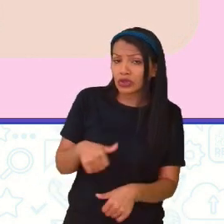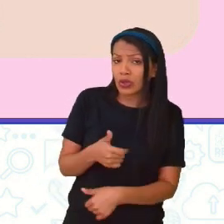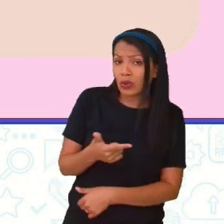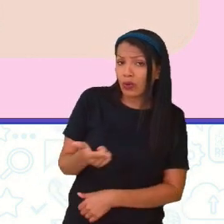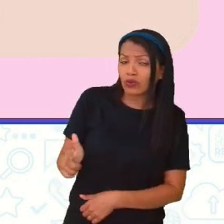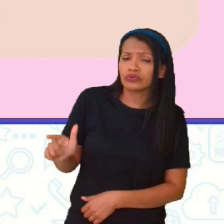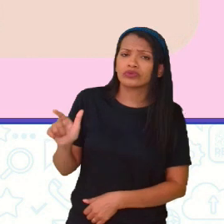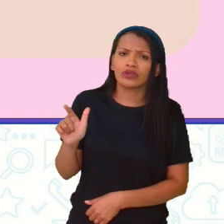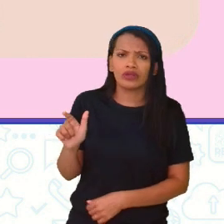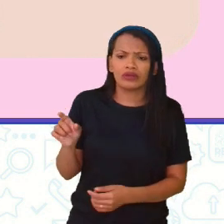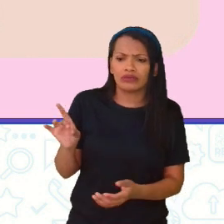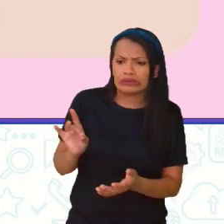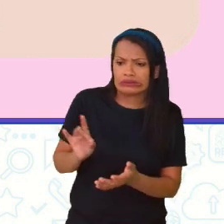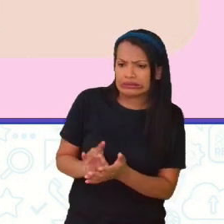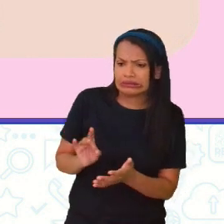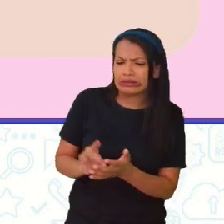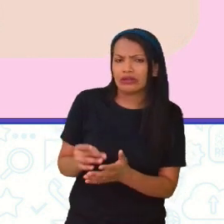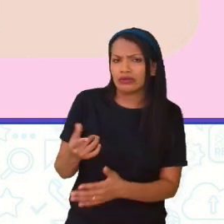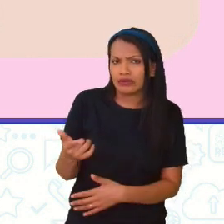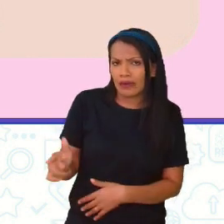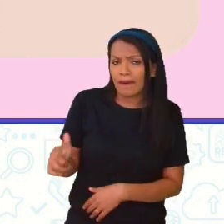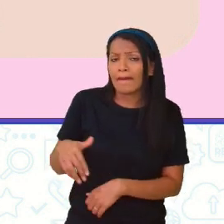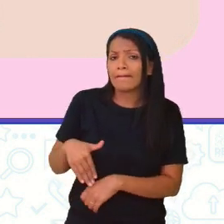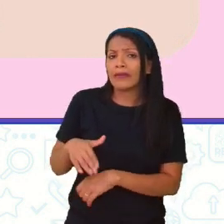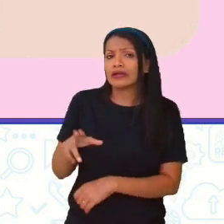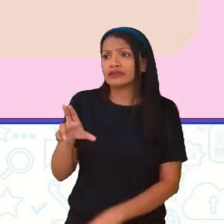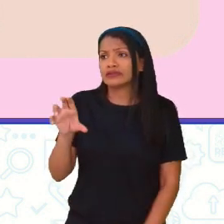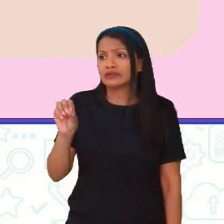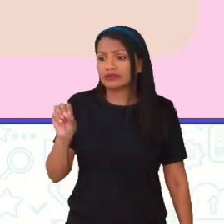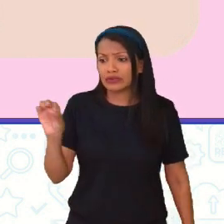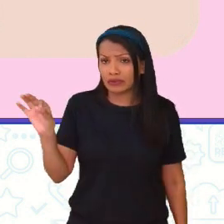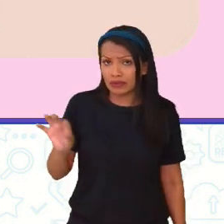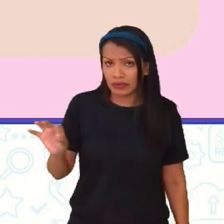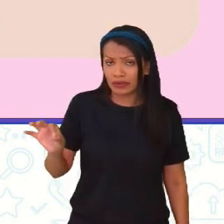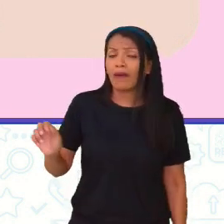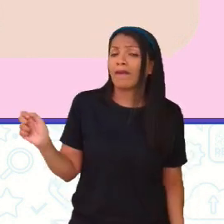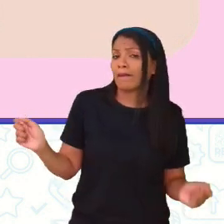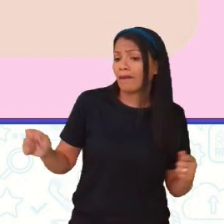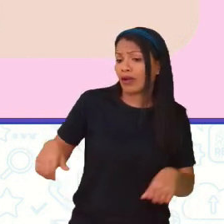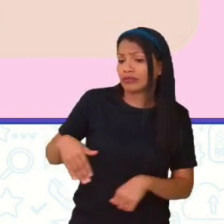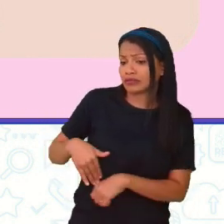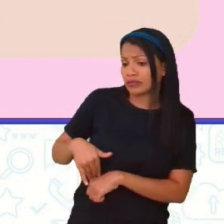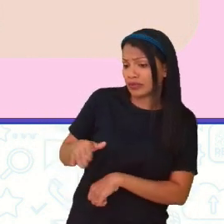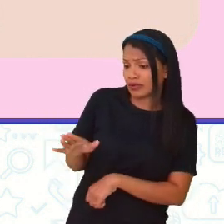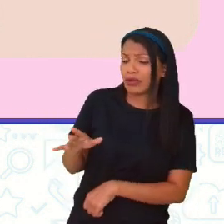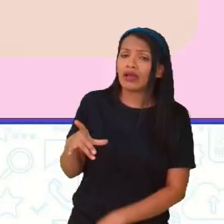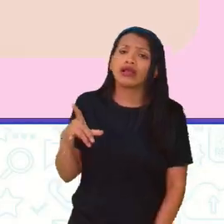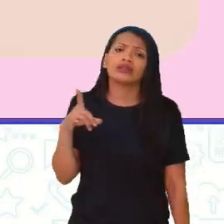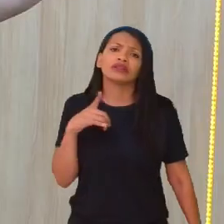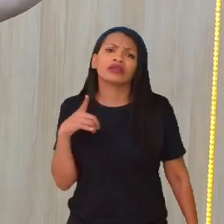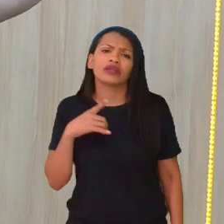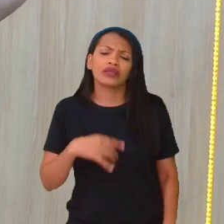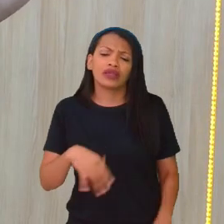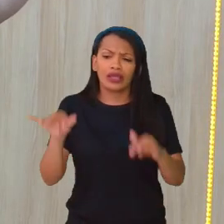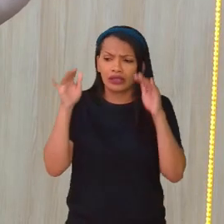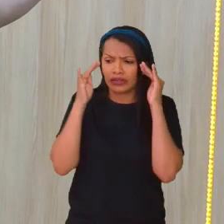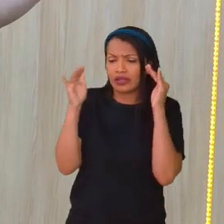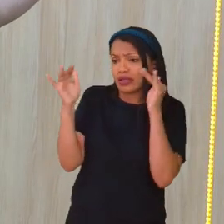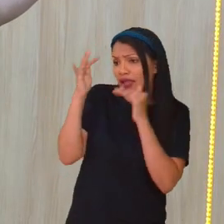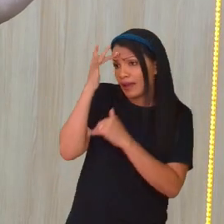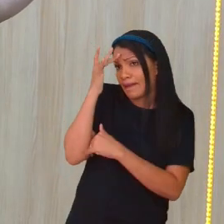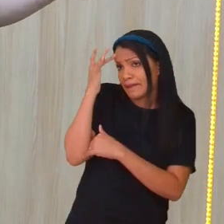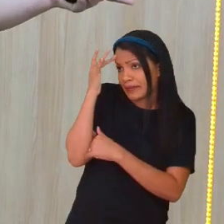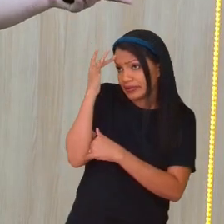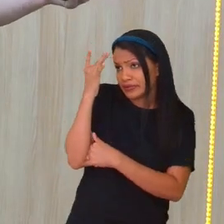até, esse mais de 50% poderia ser até maior, né, Gilson? Sim. Mas a gente tem que respeitar o que a